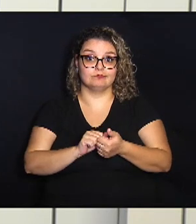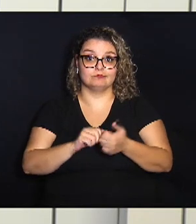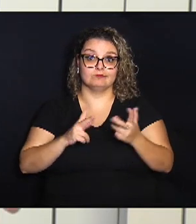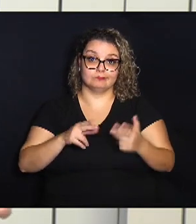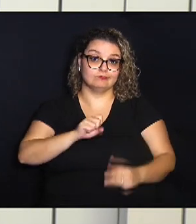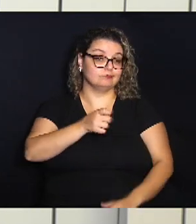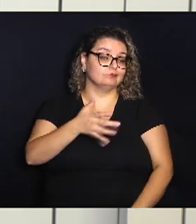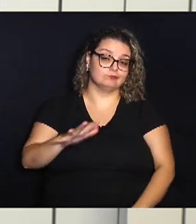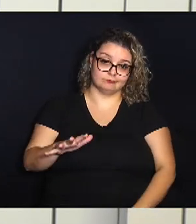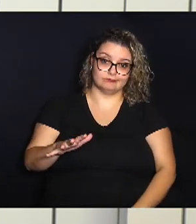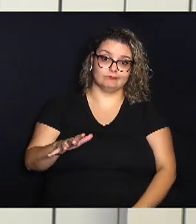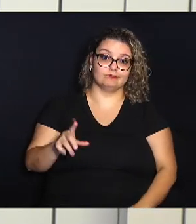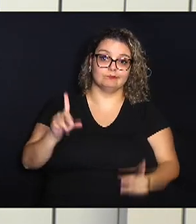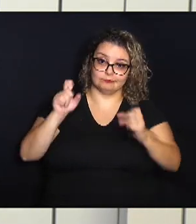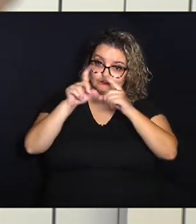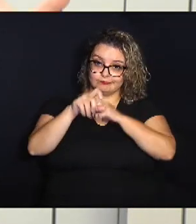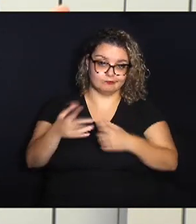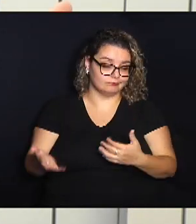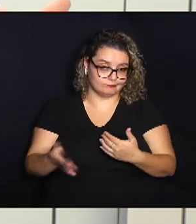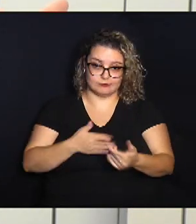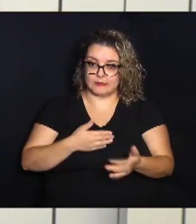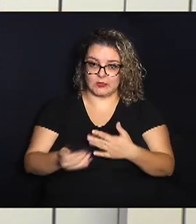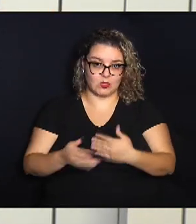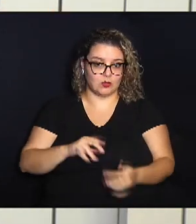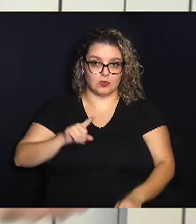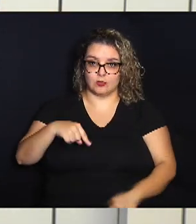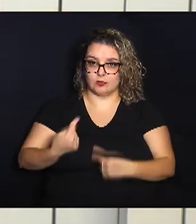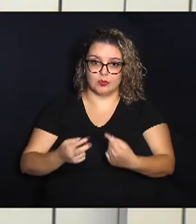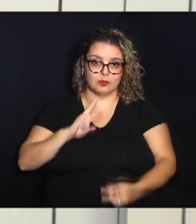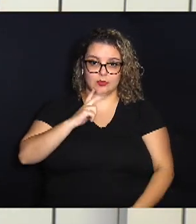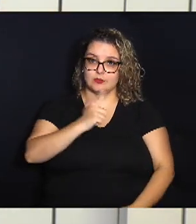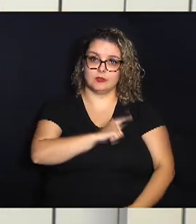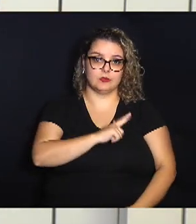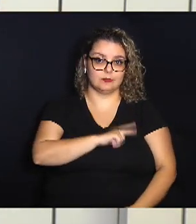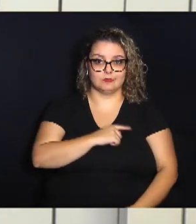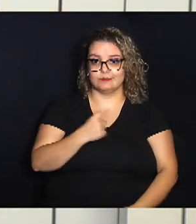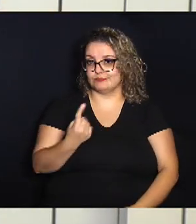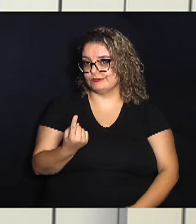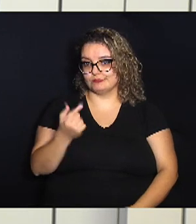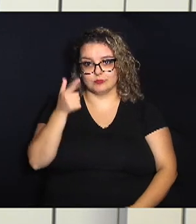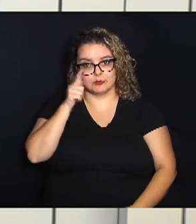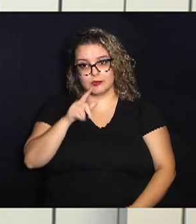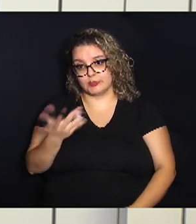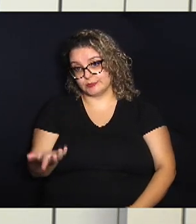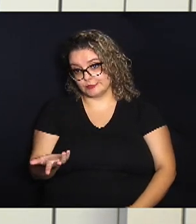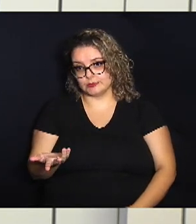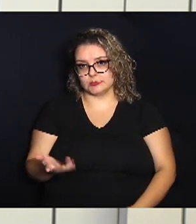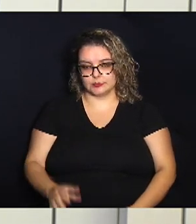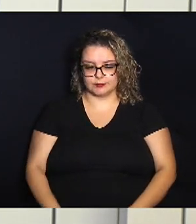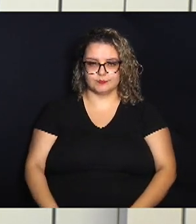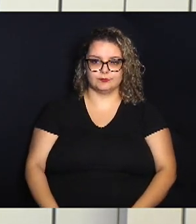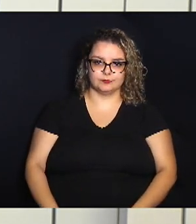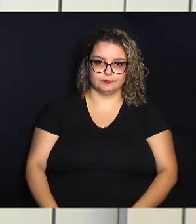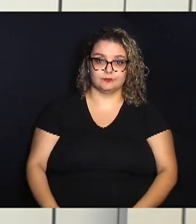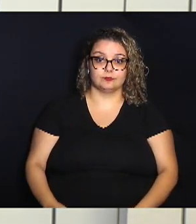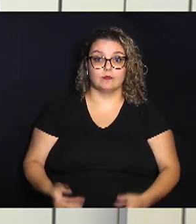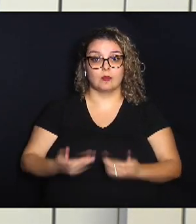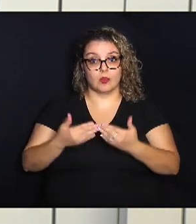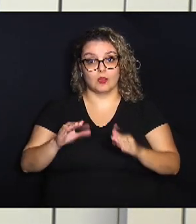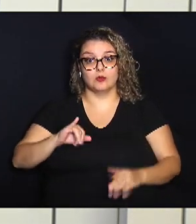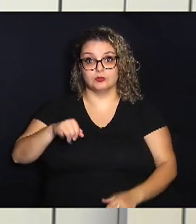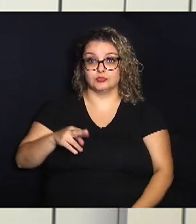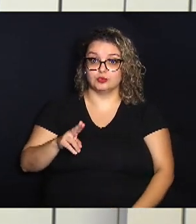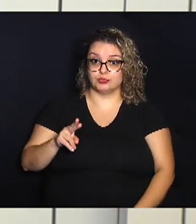né? Fica muito complicado qualquer outro resultado para o Guarani que não a derrota. Foi a estreia do técnico Júnior